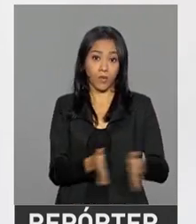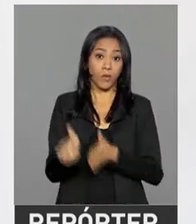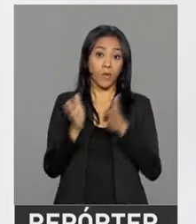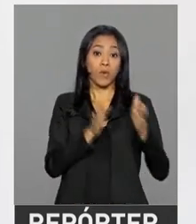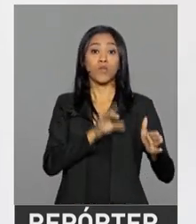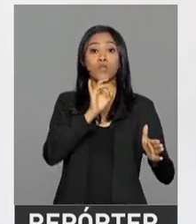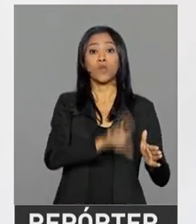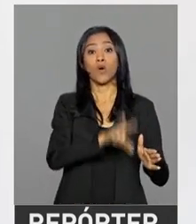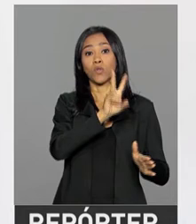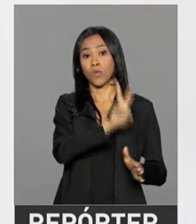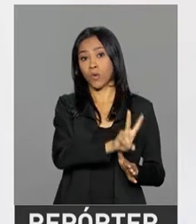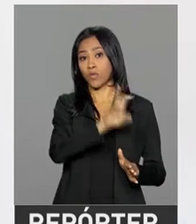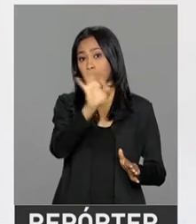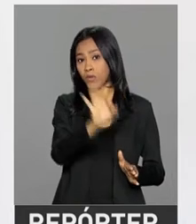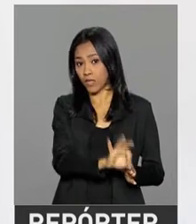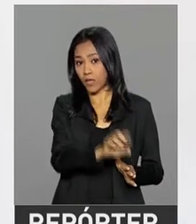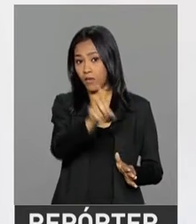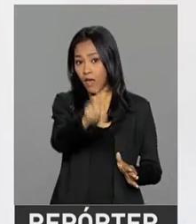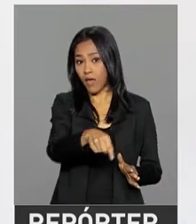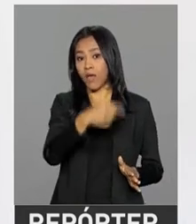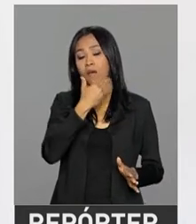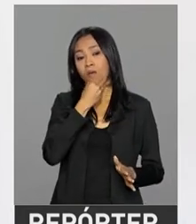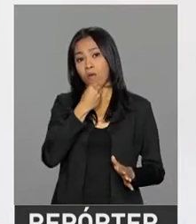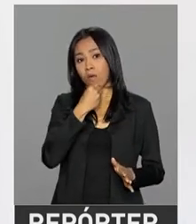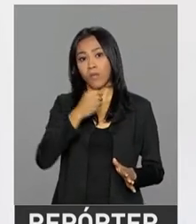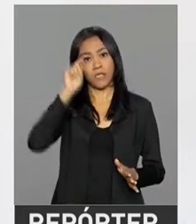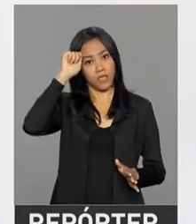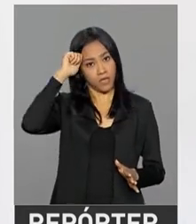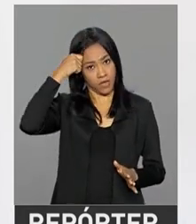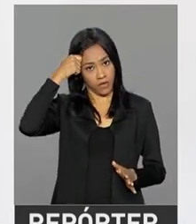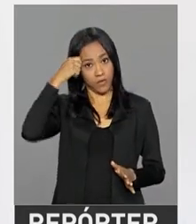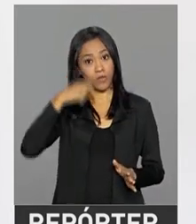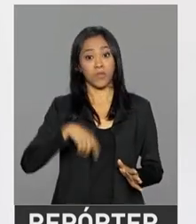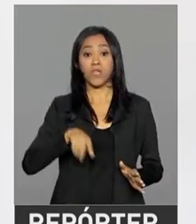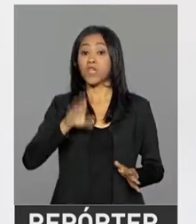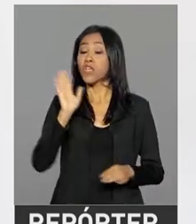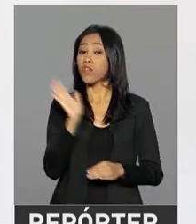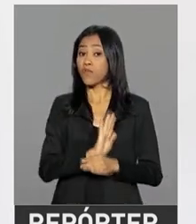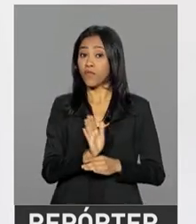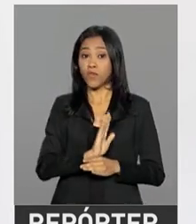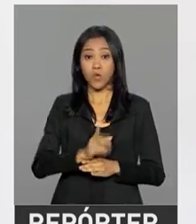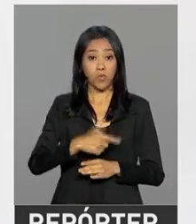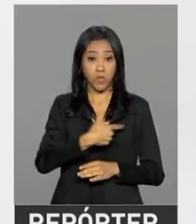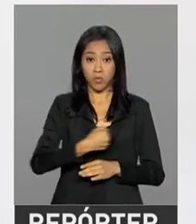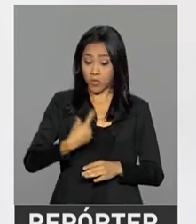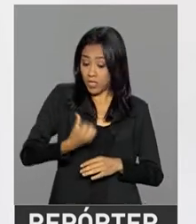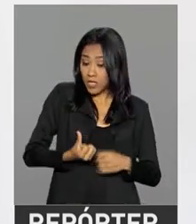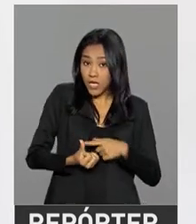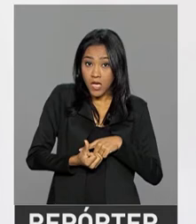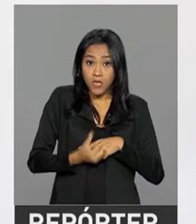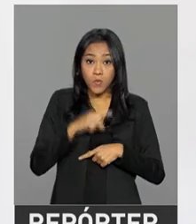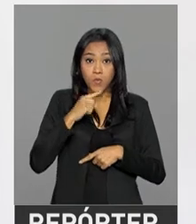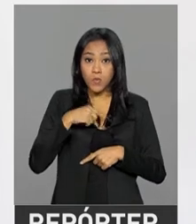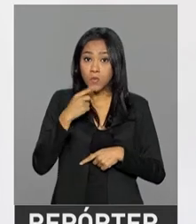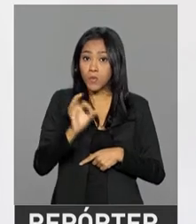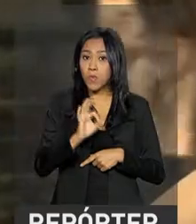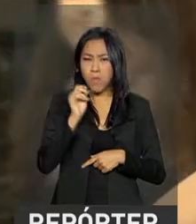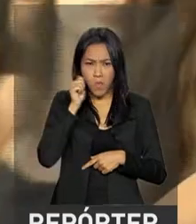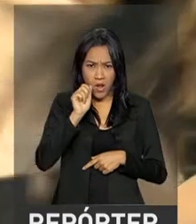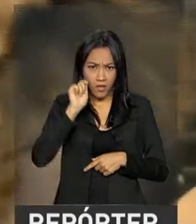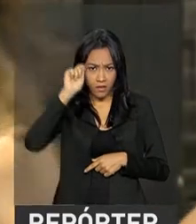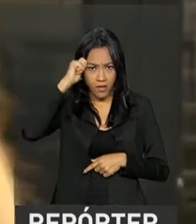2% das produções foram dirigidas por homens negros e nenhum filme em 2016 foi dirigido por uma mulher negra